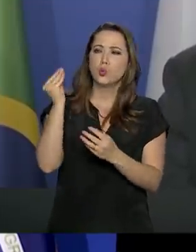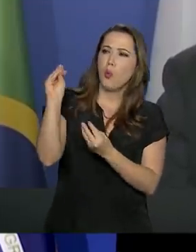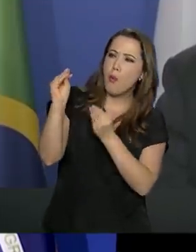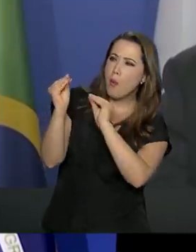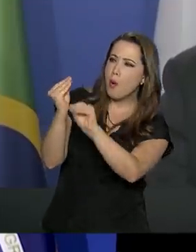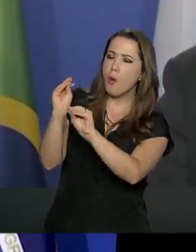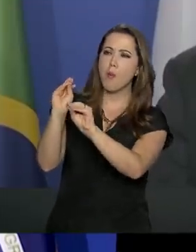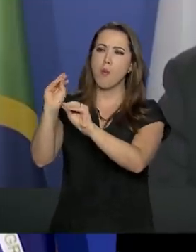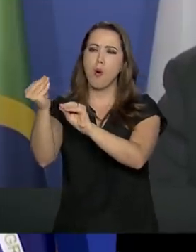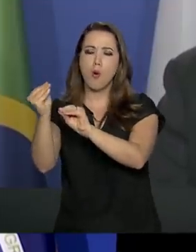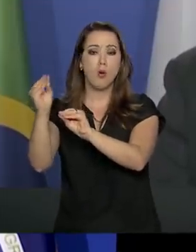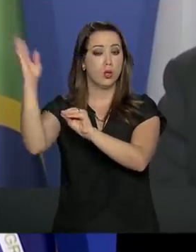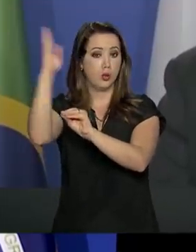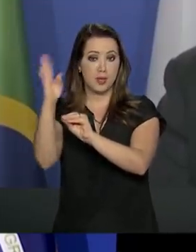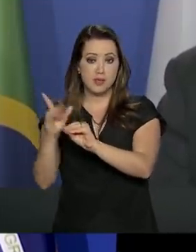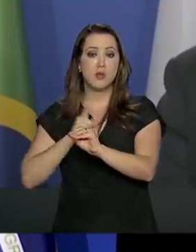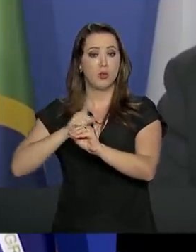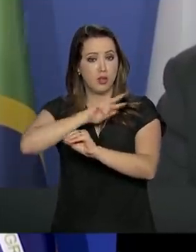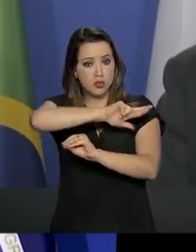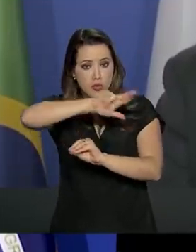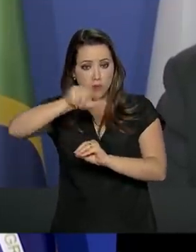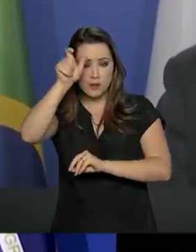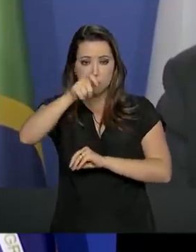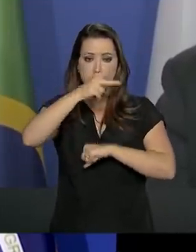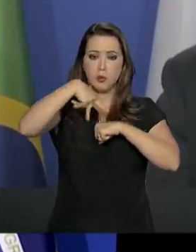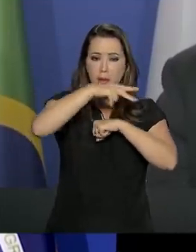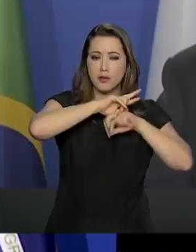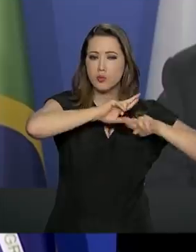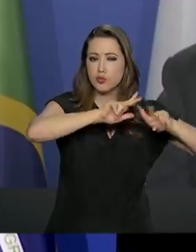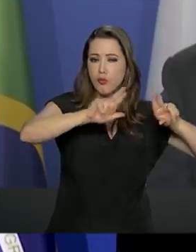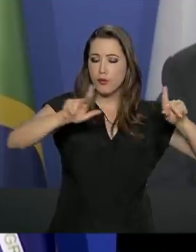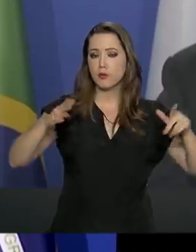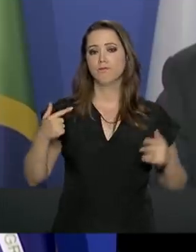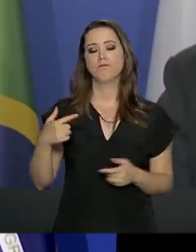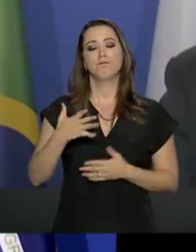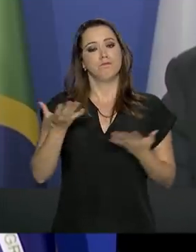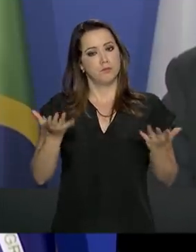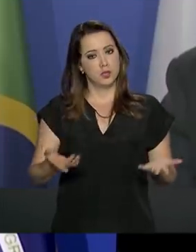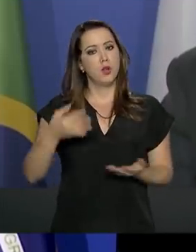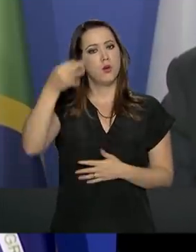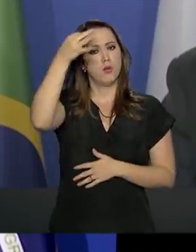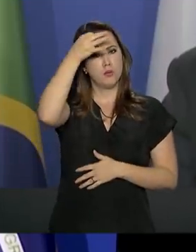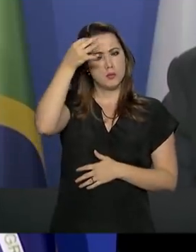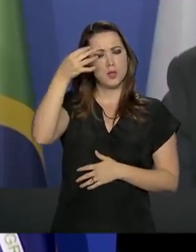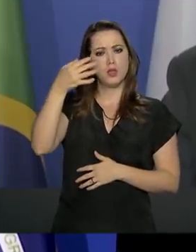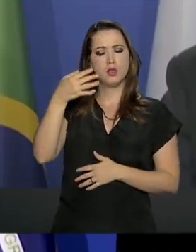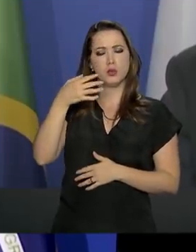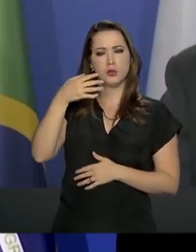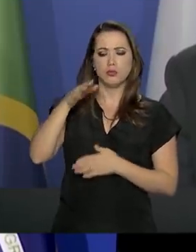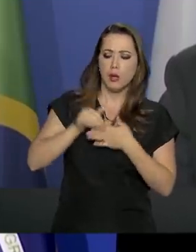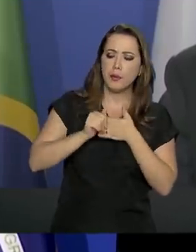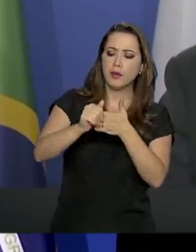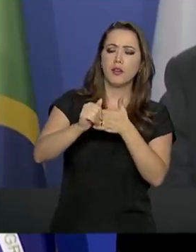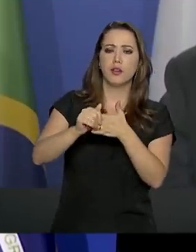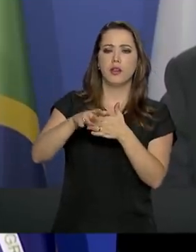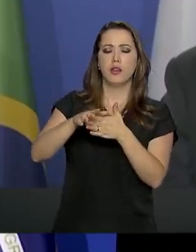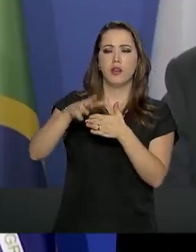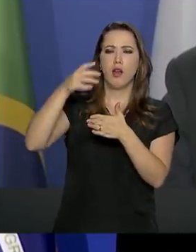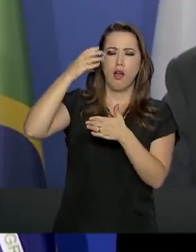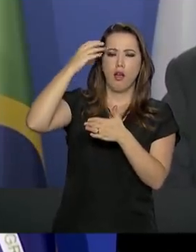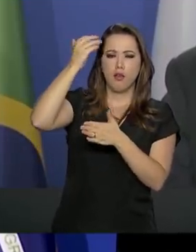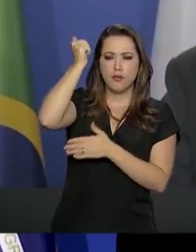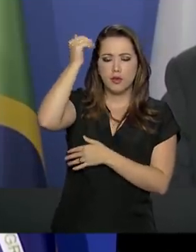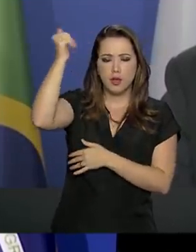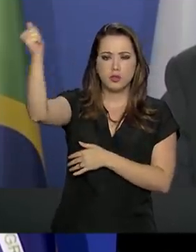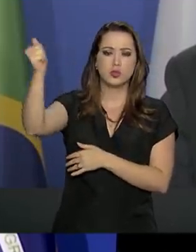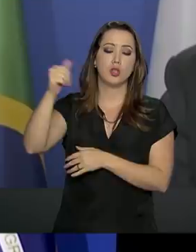that we have people from all around. E é com esse espírito que eu viajo pelo mundo. It is with this spirit that I travel